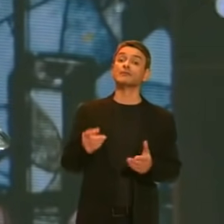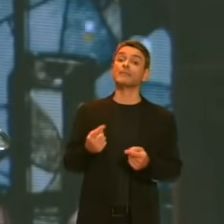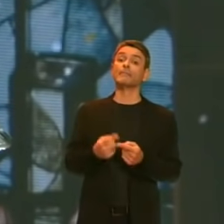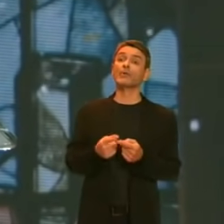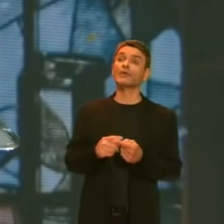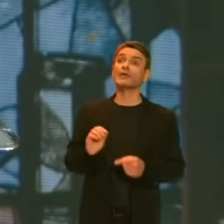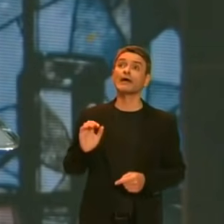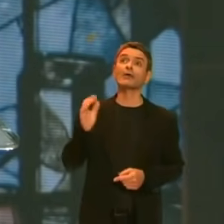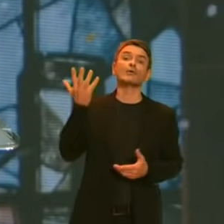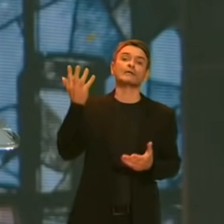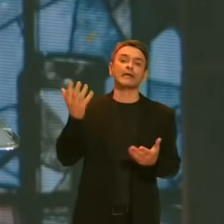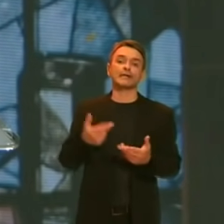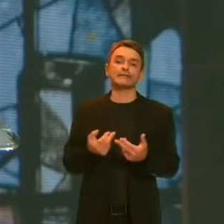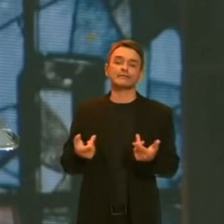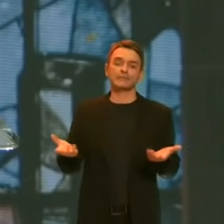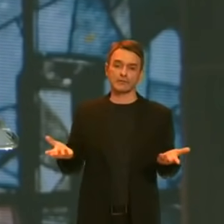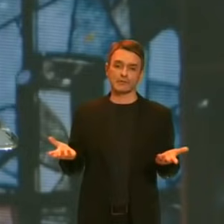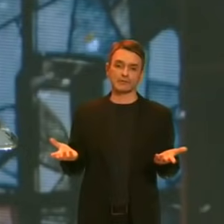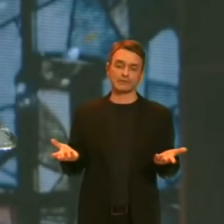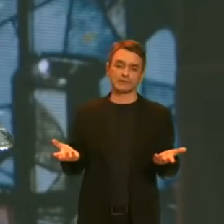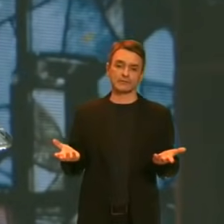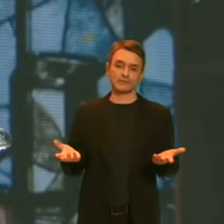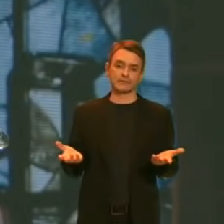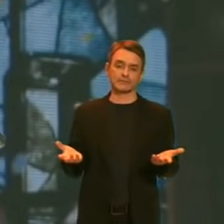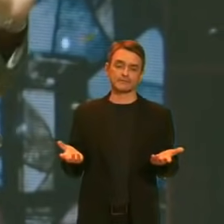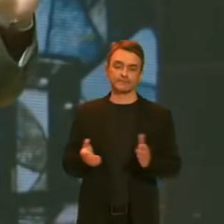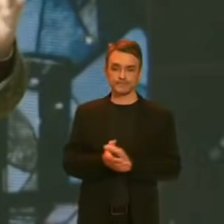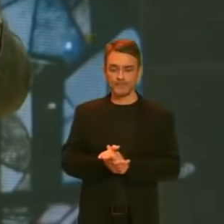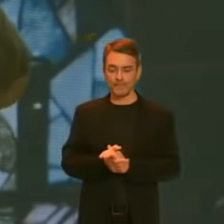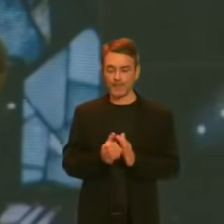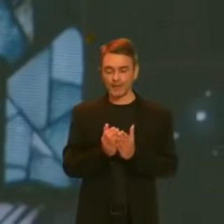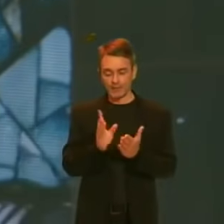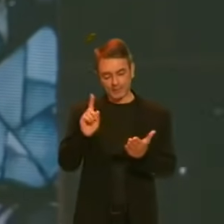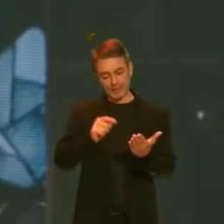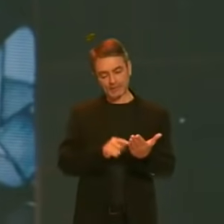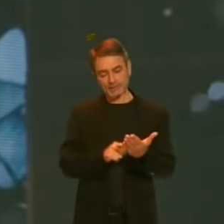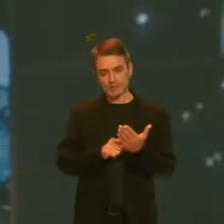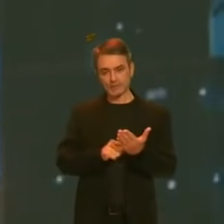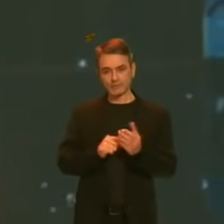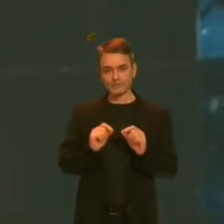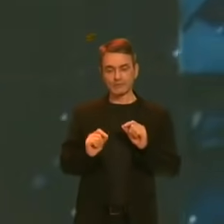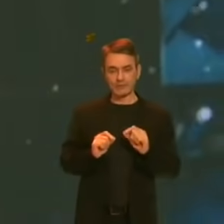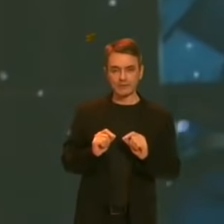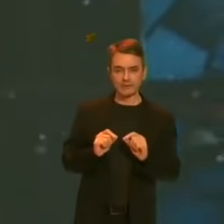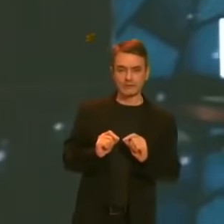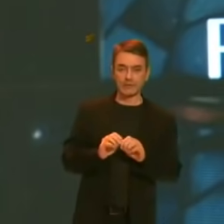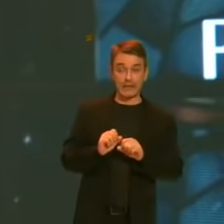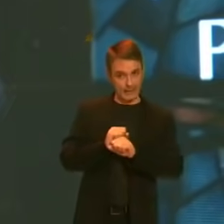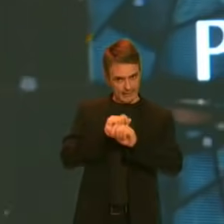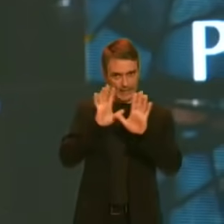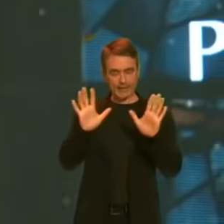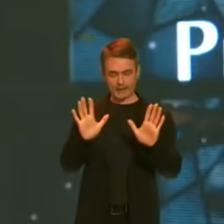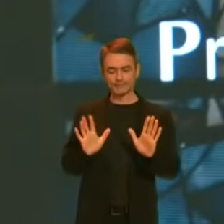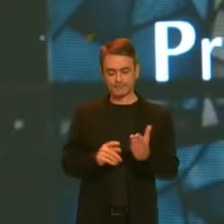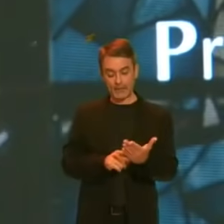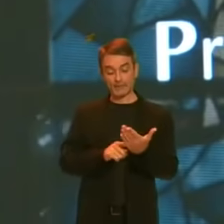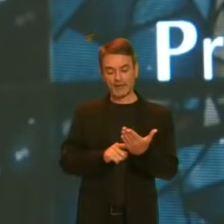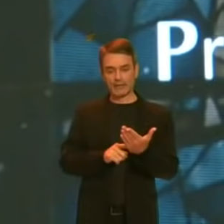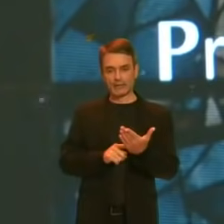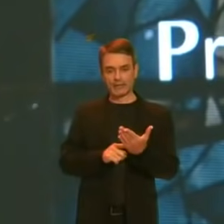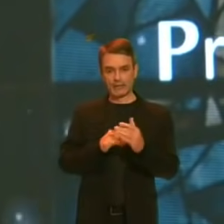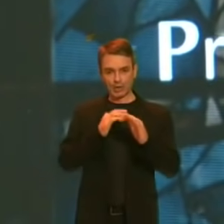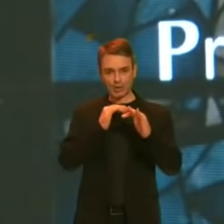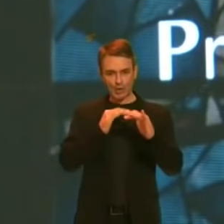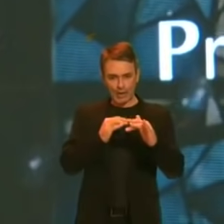acontecendo? Senão a gente vai se perder. E o que a palavra de Deus está dizendo de uma maneira bem clara, é que quando tocar